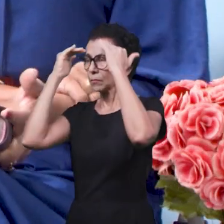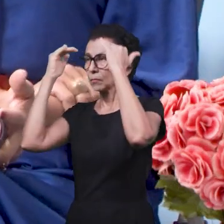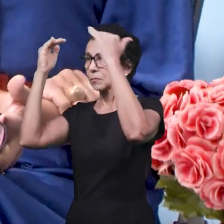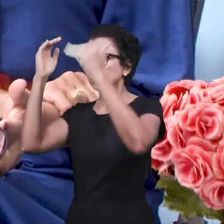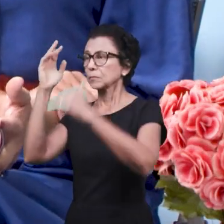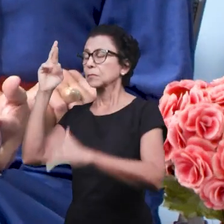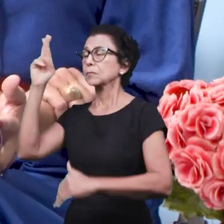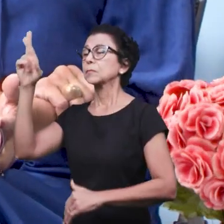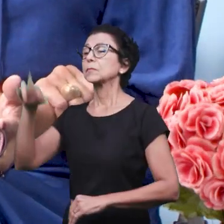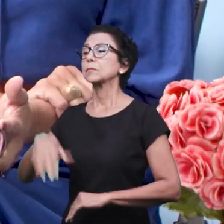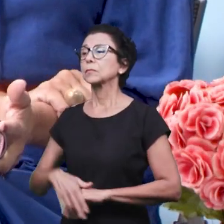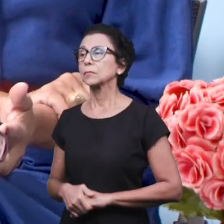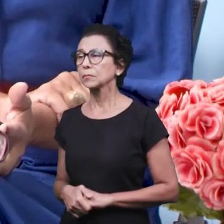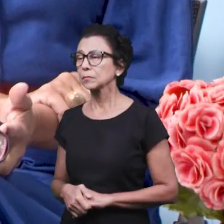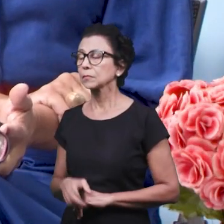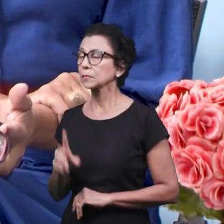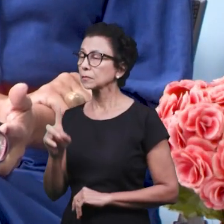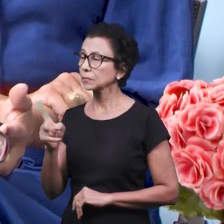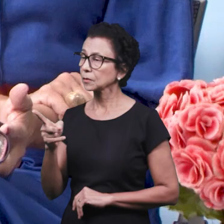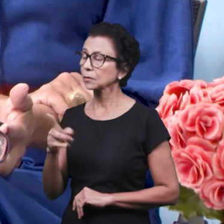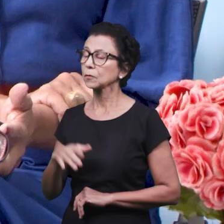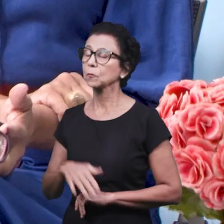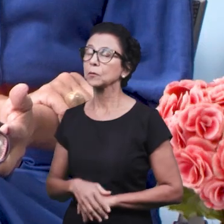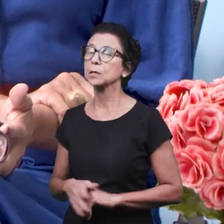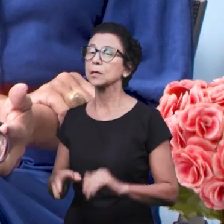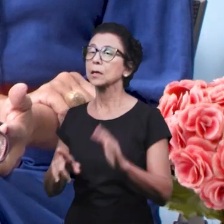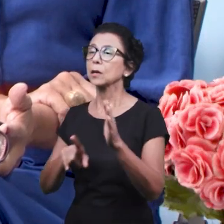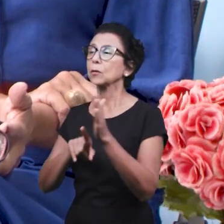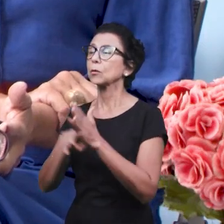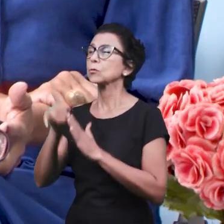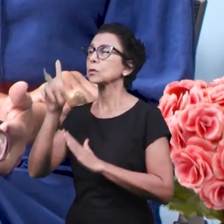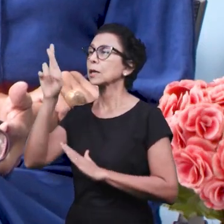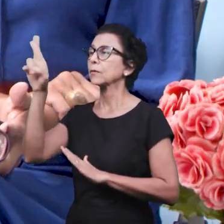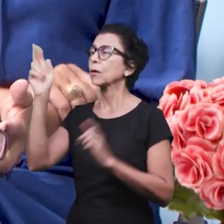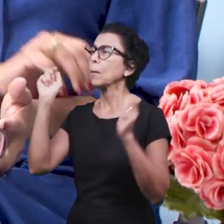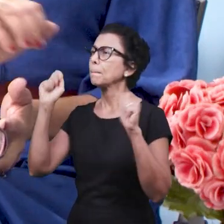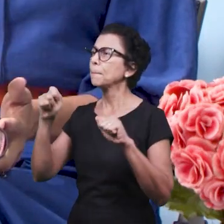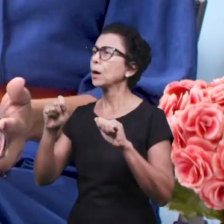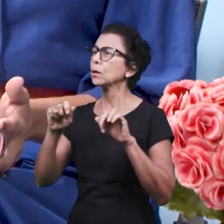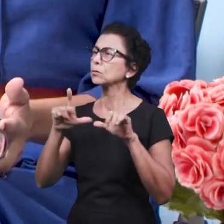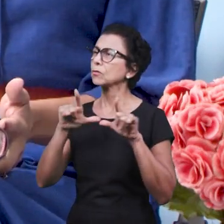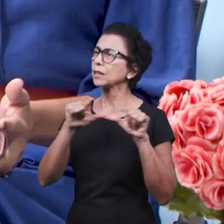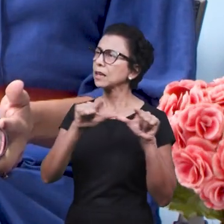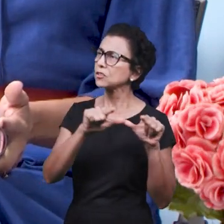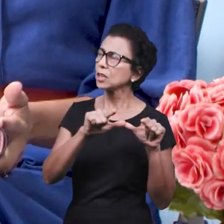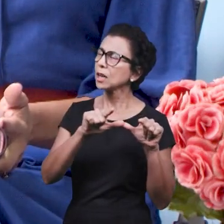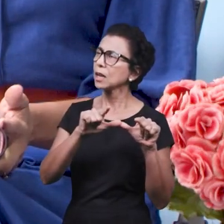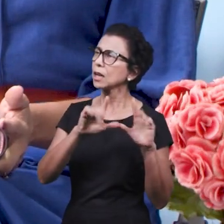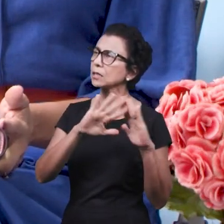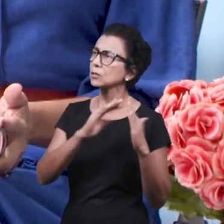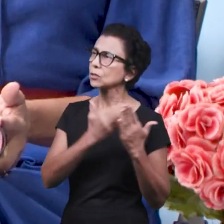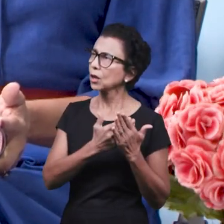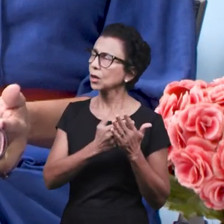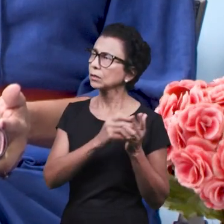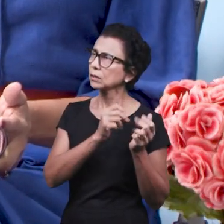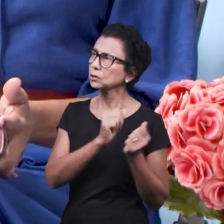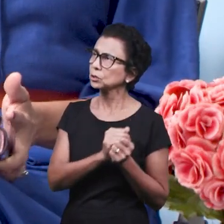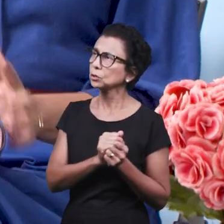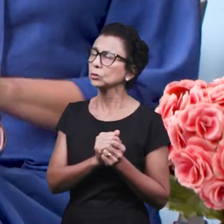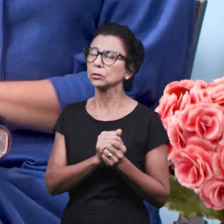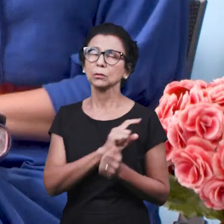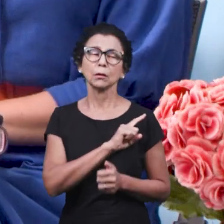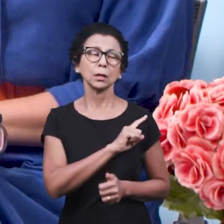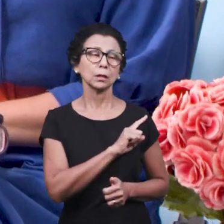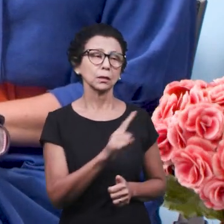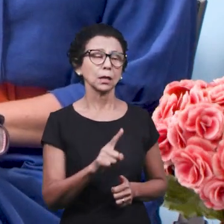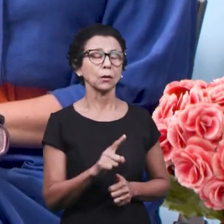da escola o Senhor não permitiu na consulta, mas o Senhor permitiu fazer um intercâmbio. E esse